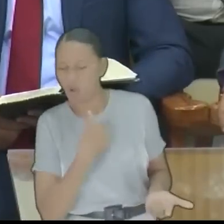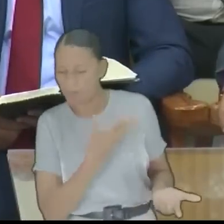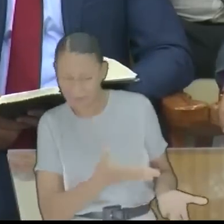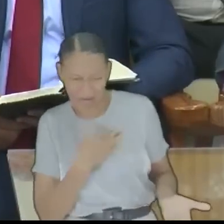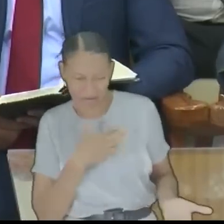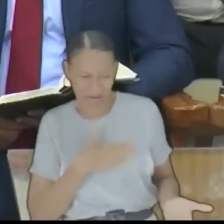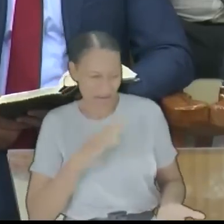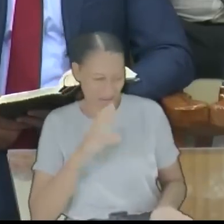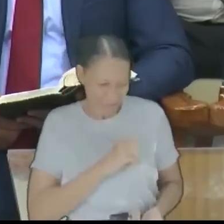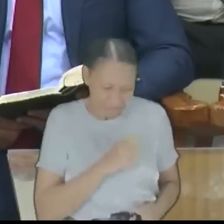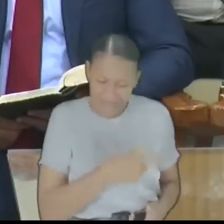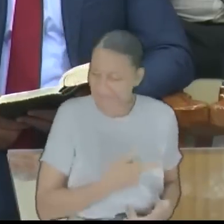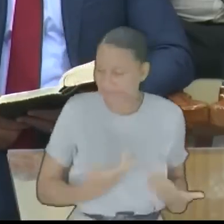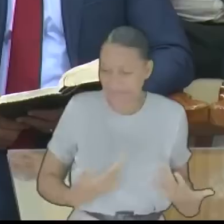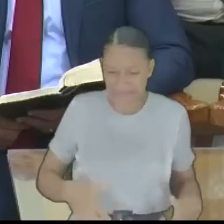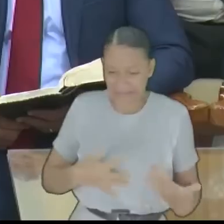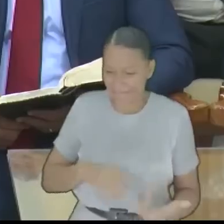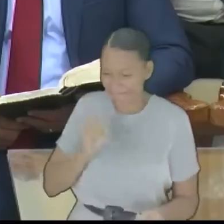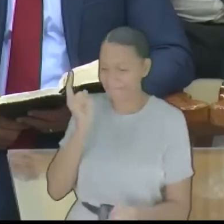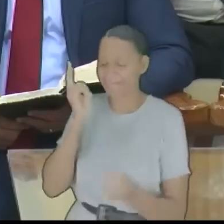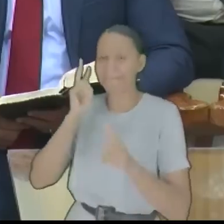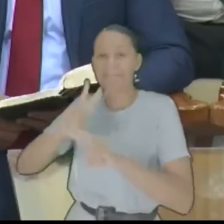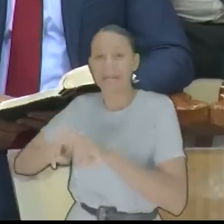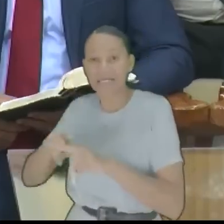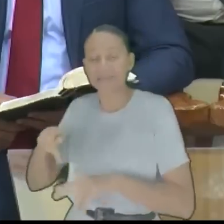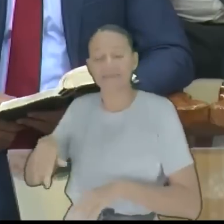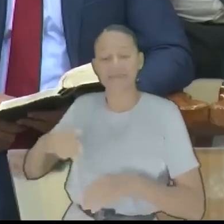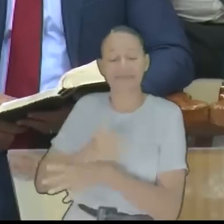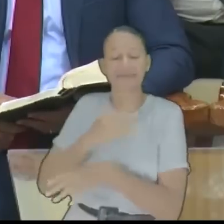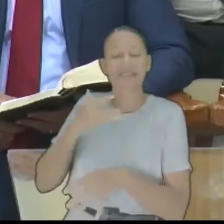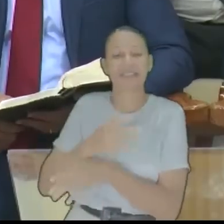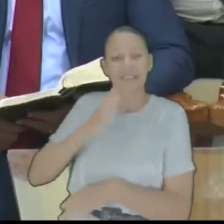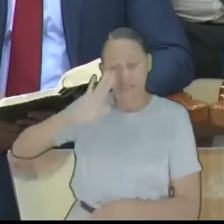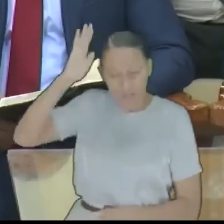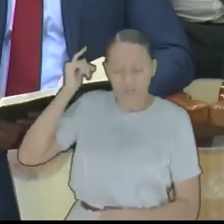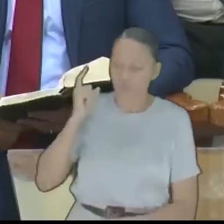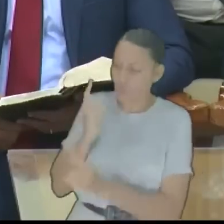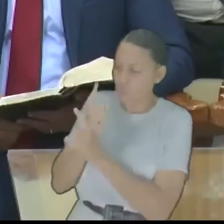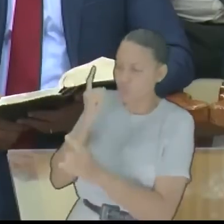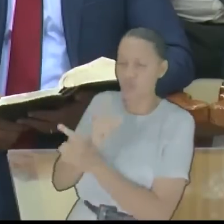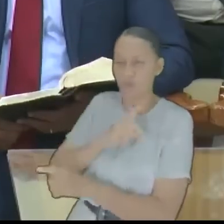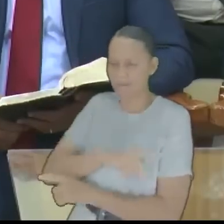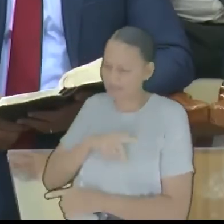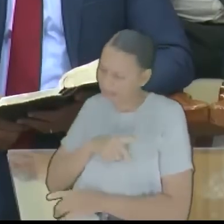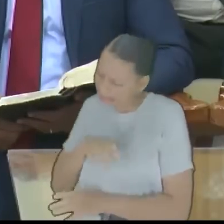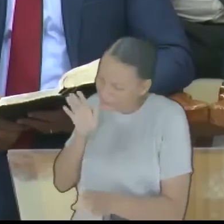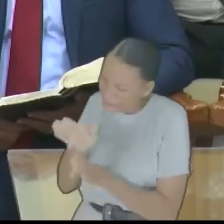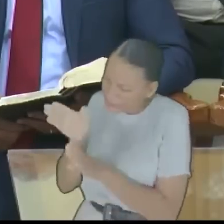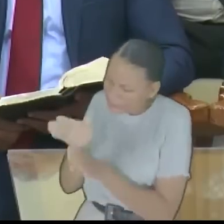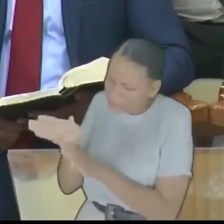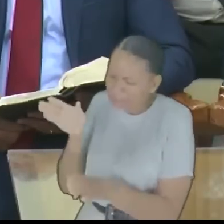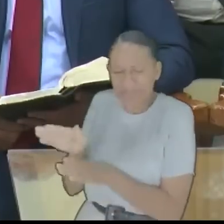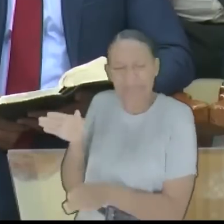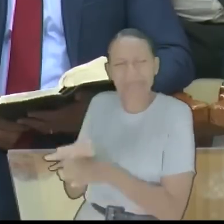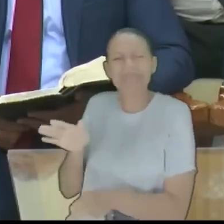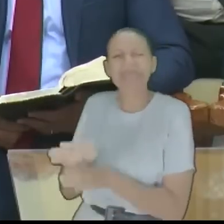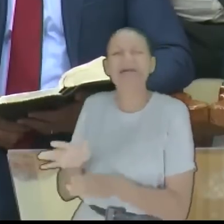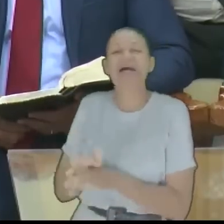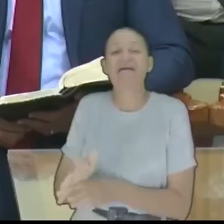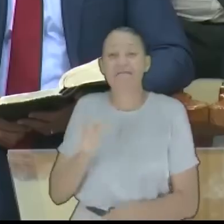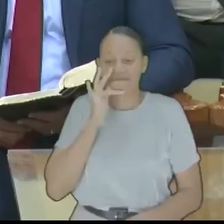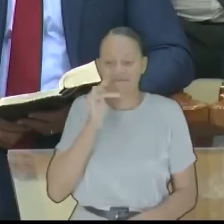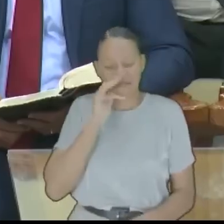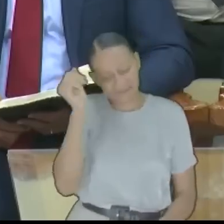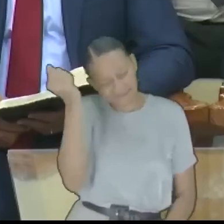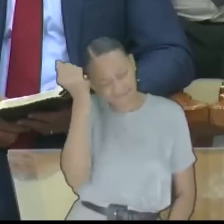seu amo, e ele tinha sido preso em Roma. E ele encontrou com Paulo, e Paulo lá ganhou Filemon para